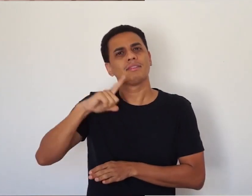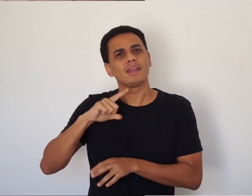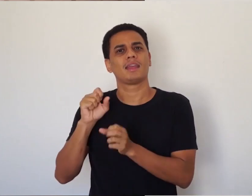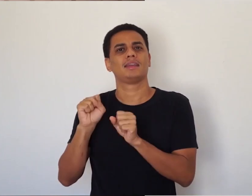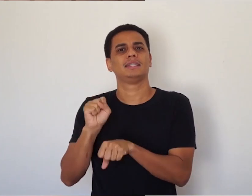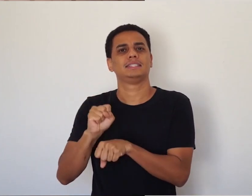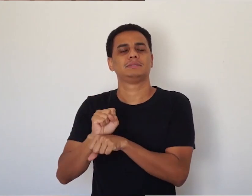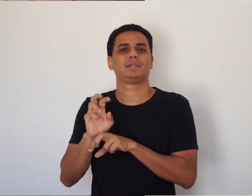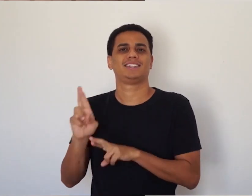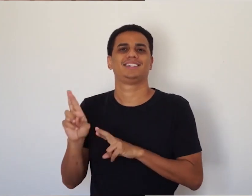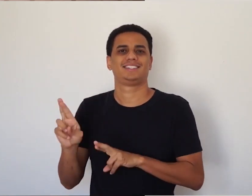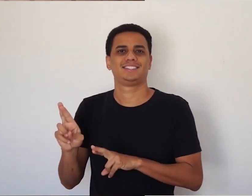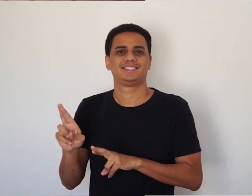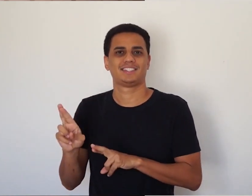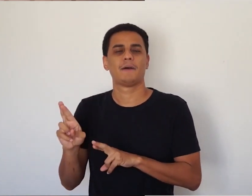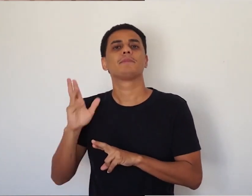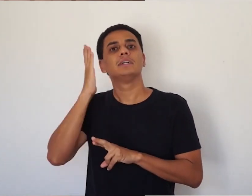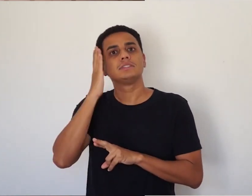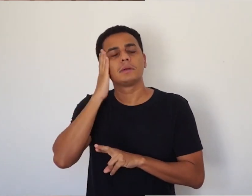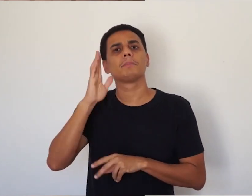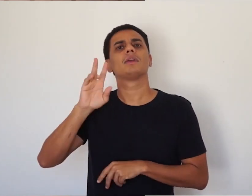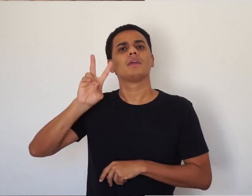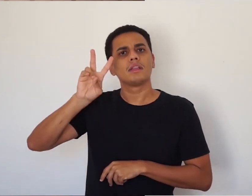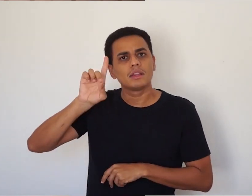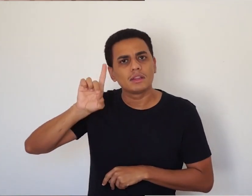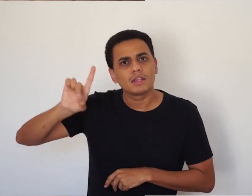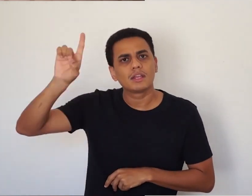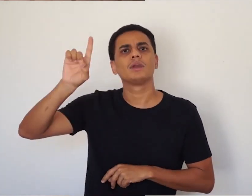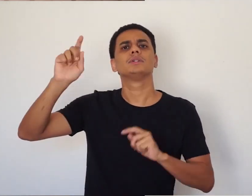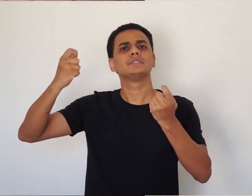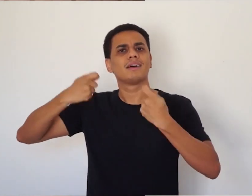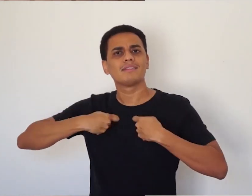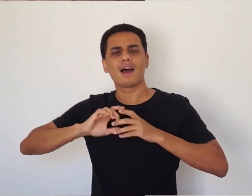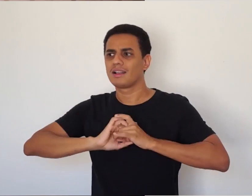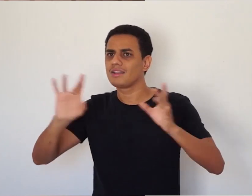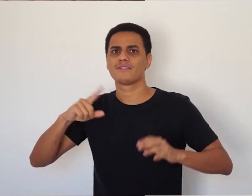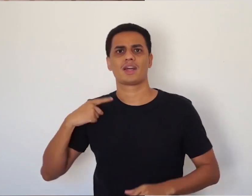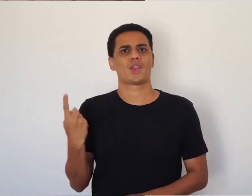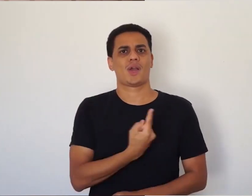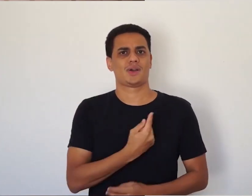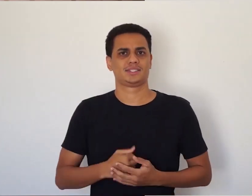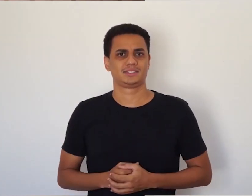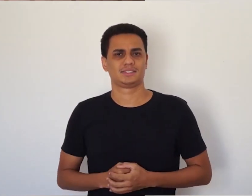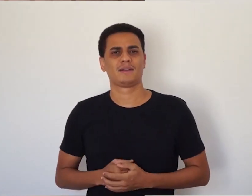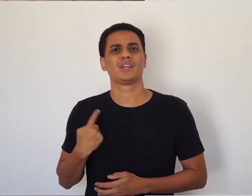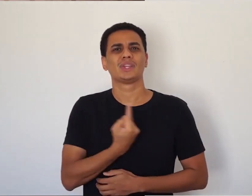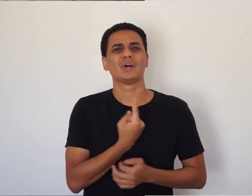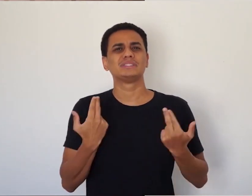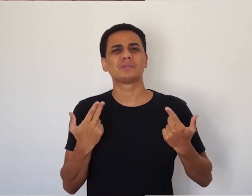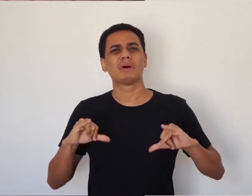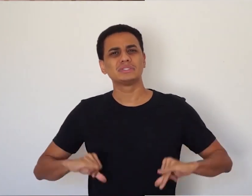possamos ter esperança e orar para que Deus possa nos livrar, e livrar você, e livrar cada um de